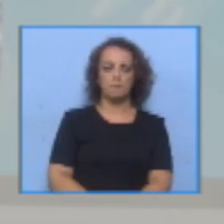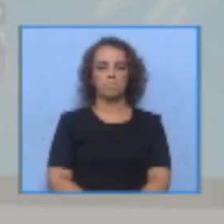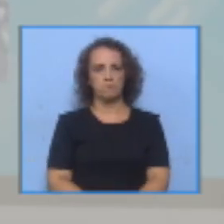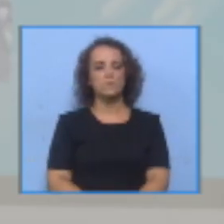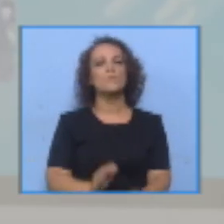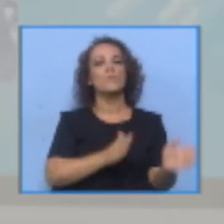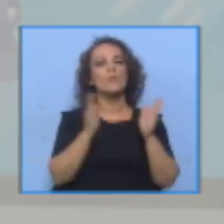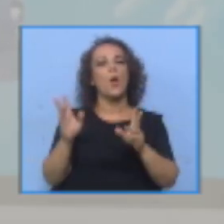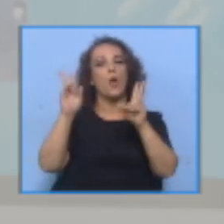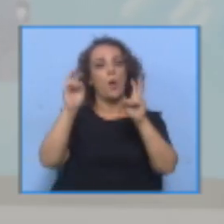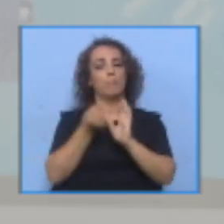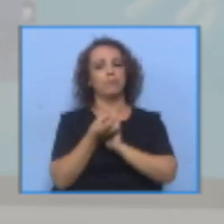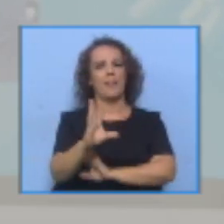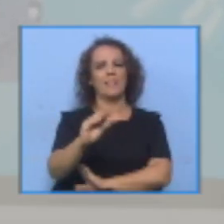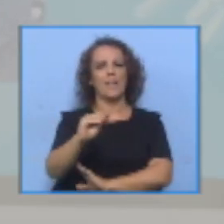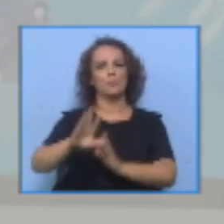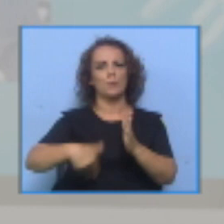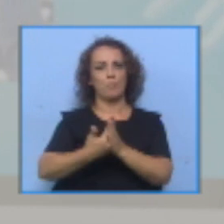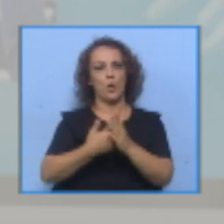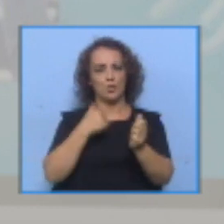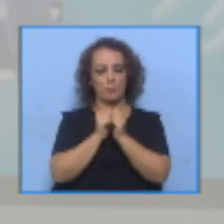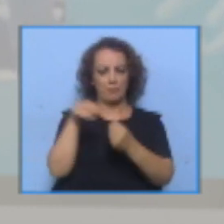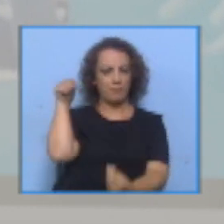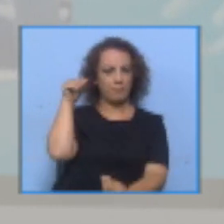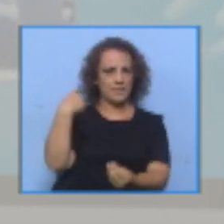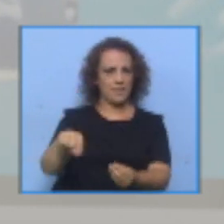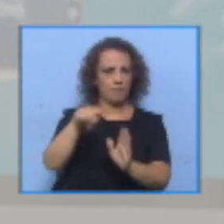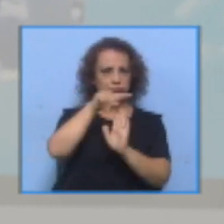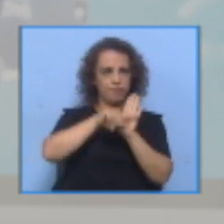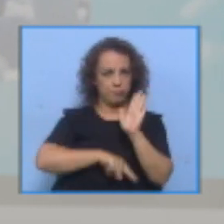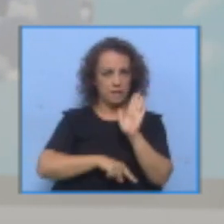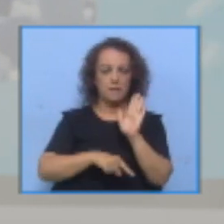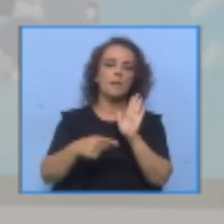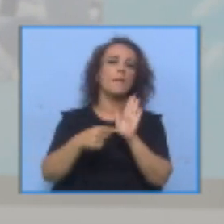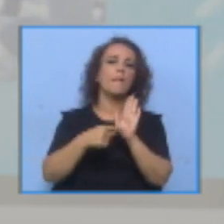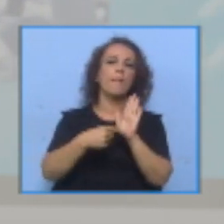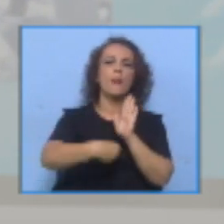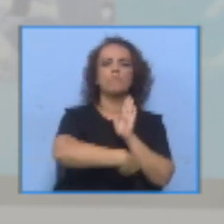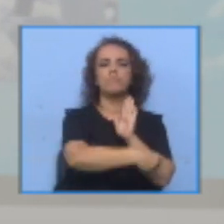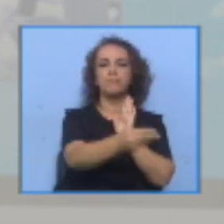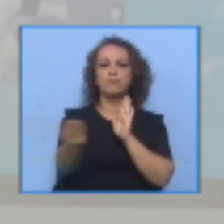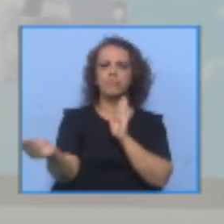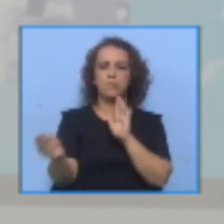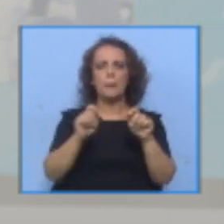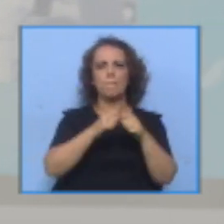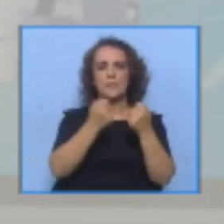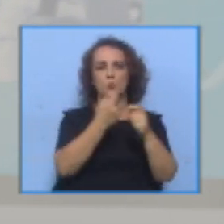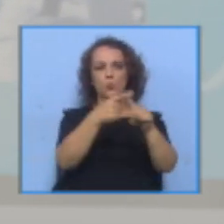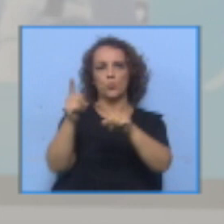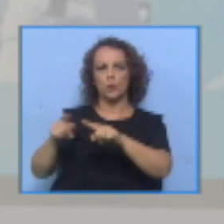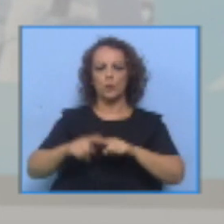outra proposta, aliás, 10 propostas, e tenho também esse documento aqui comigo, foi entregue aos vários partidos